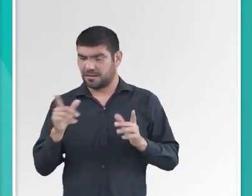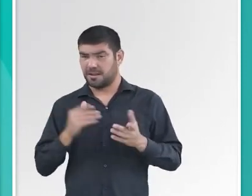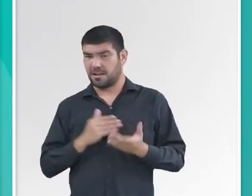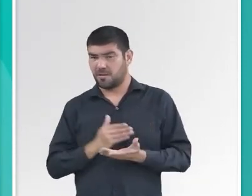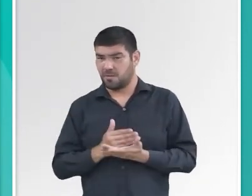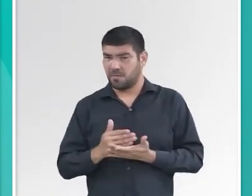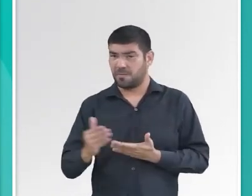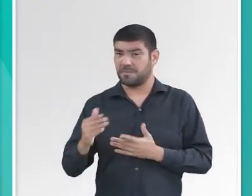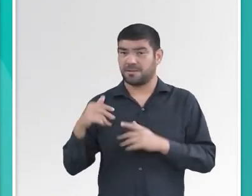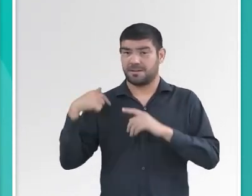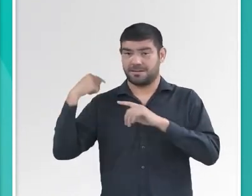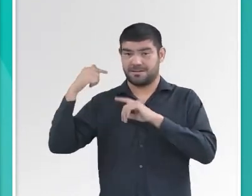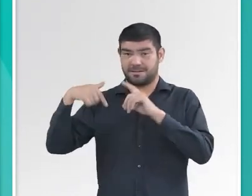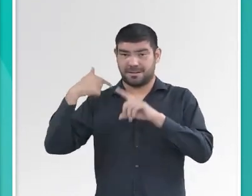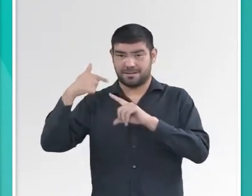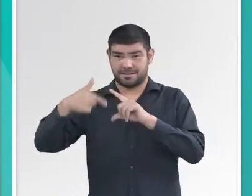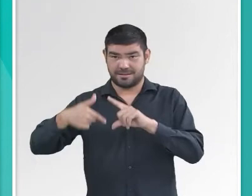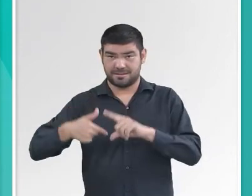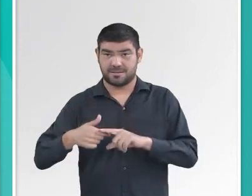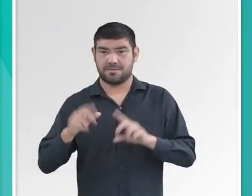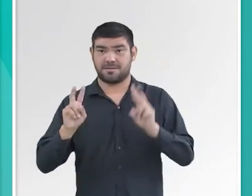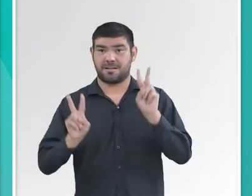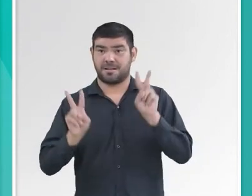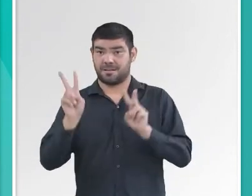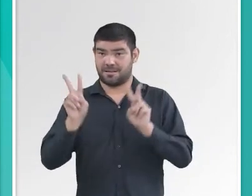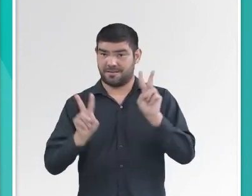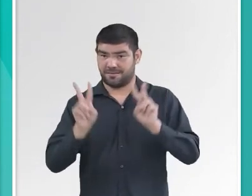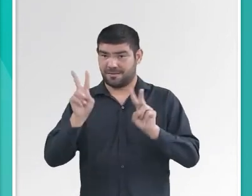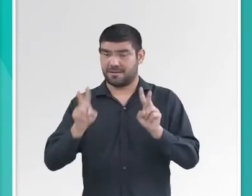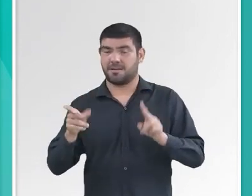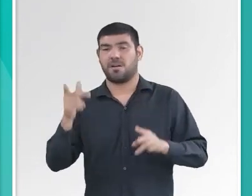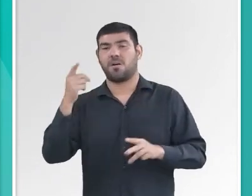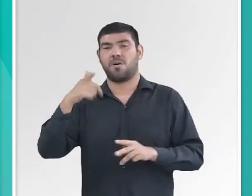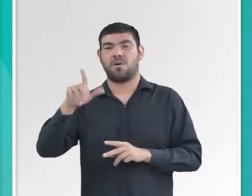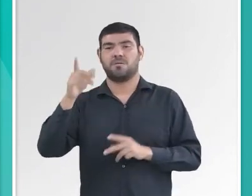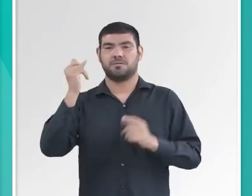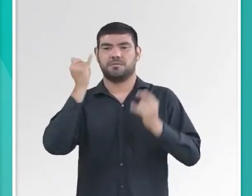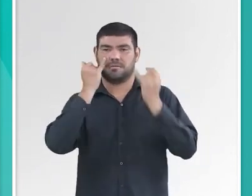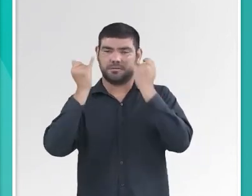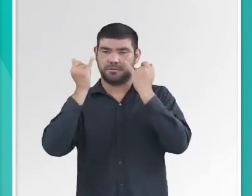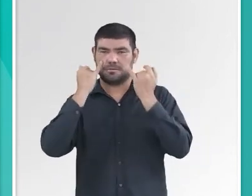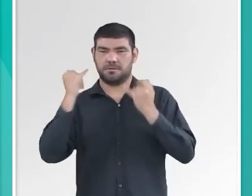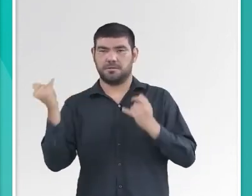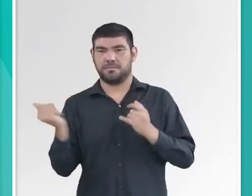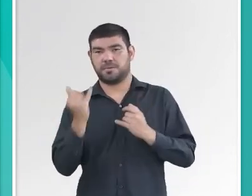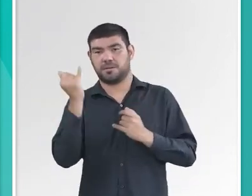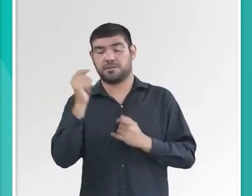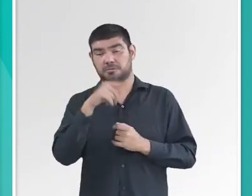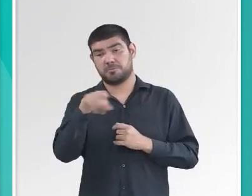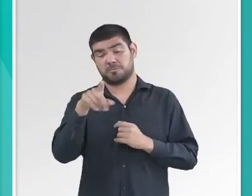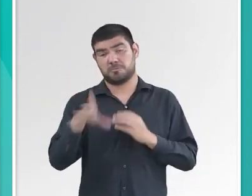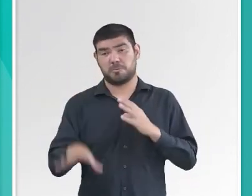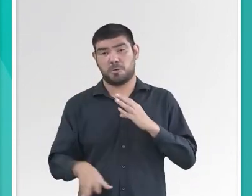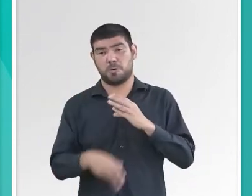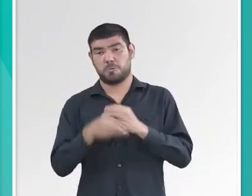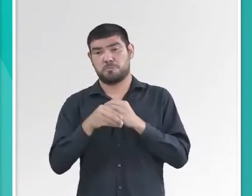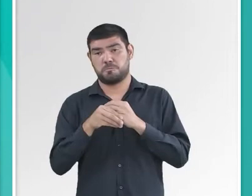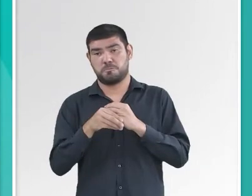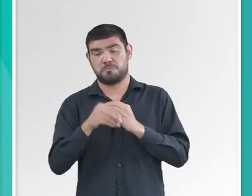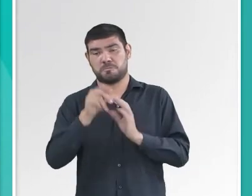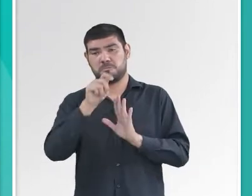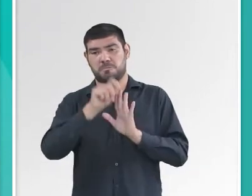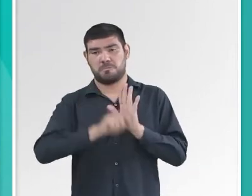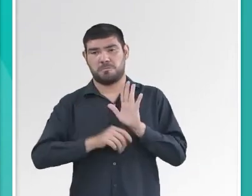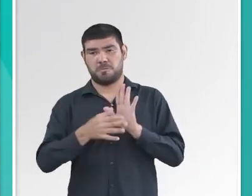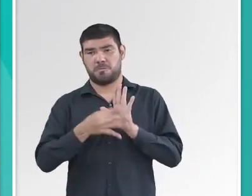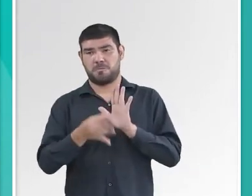à tradição do carnaval. E nós temos outra informação importante também que vocês podem colocar aí no resumo de vocês, logo nesse